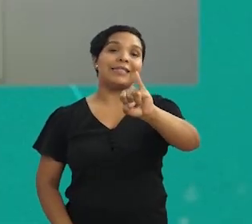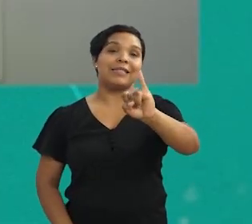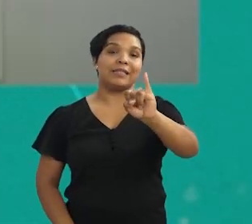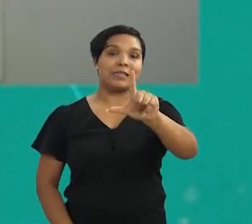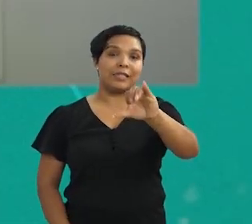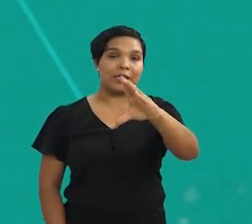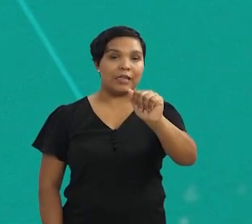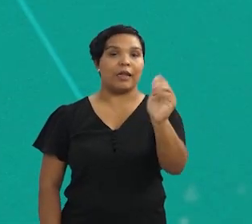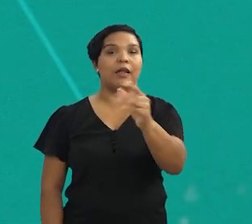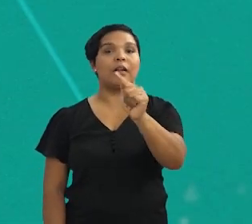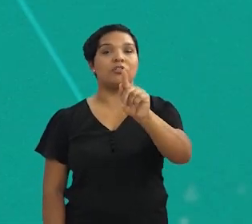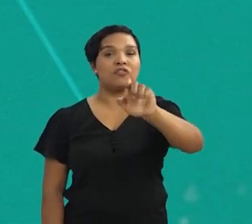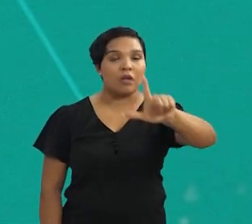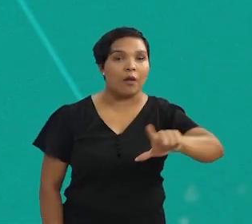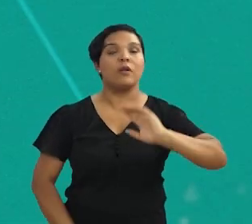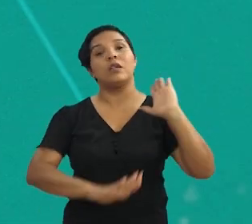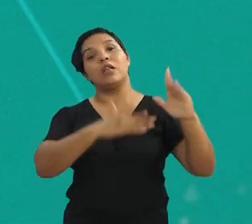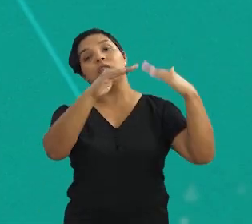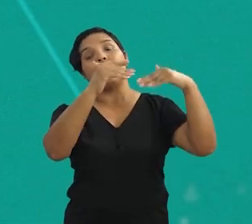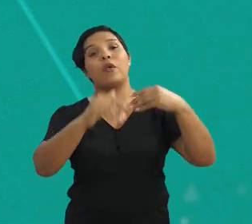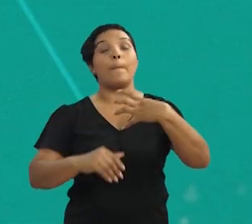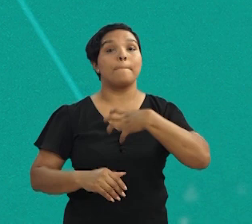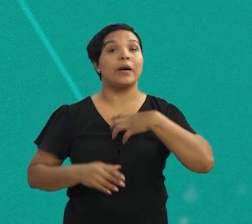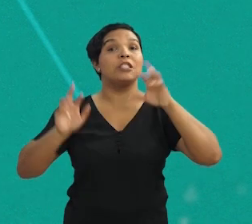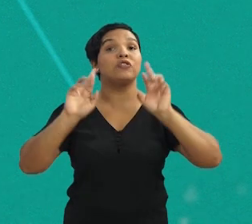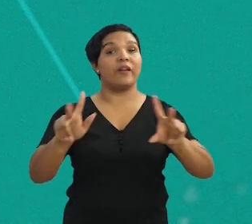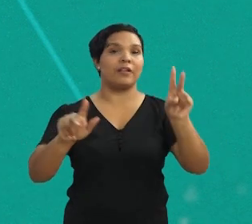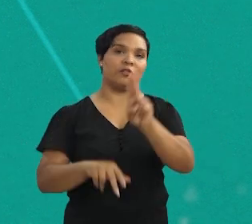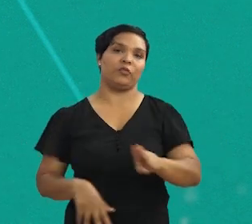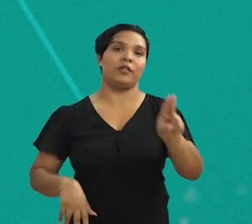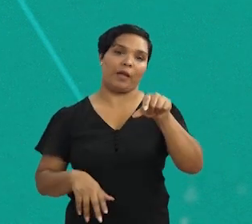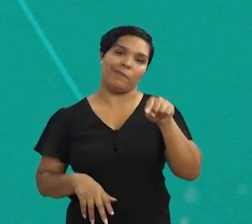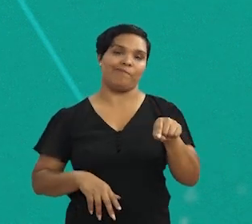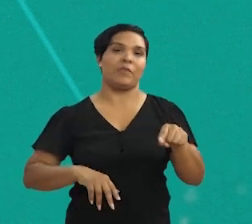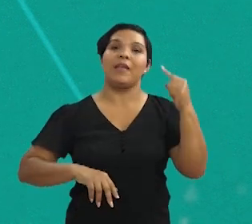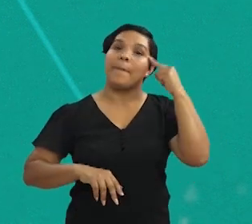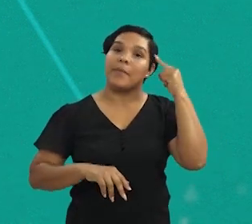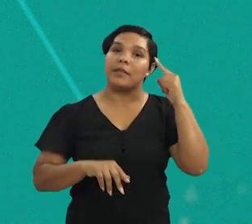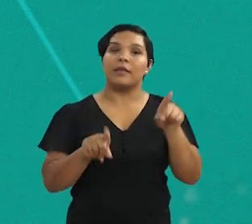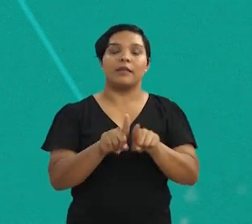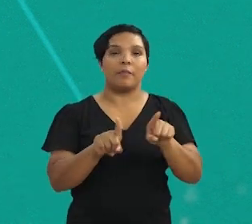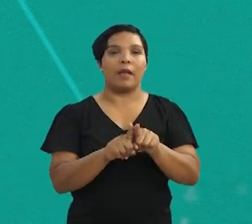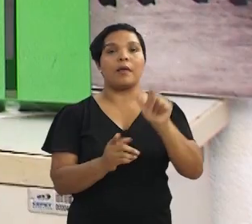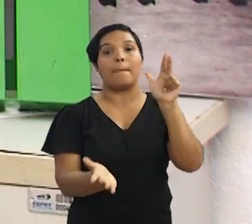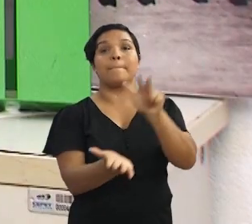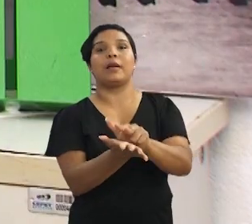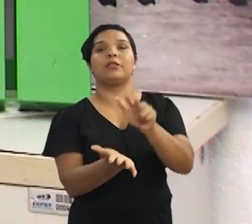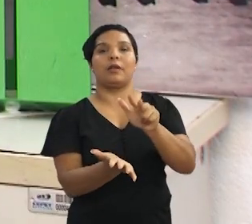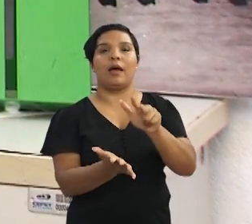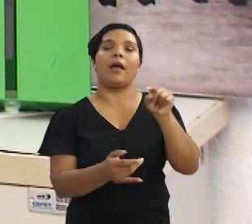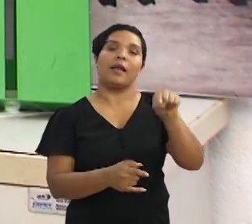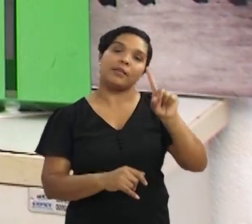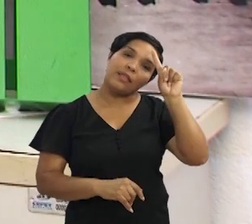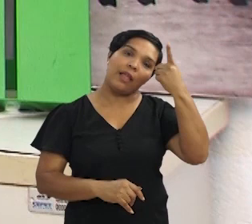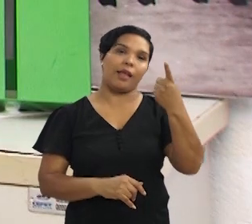sílica gel e nós desenvolvemos uma maneira diferente de utilizar ela. E a gente pensa até em